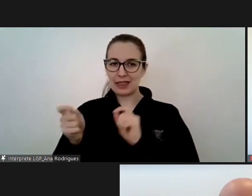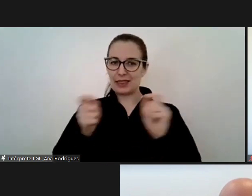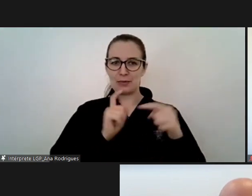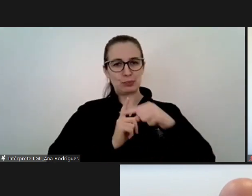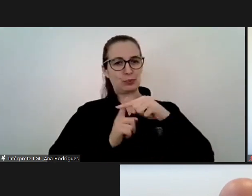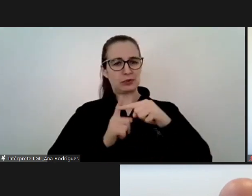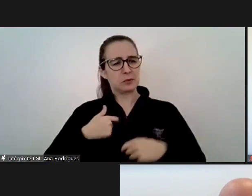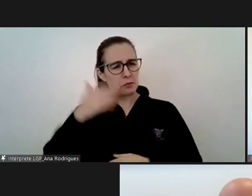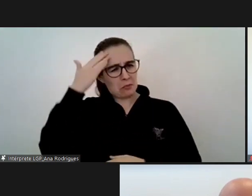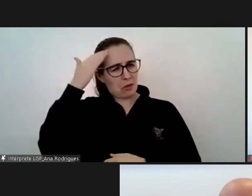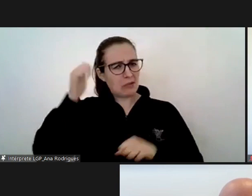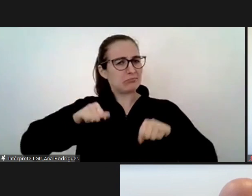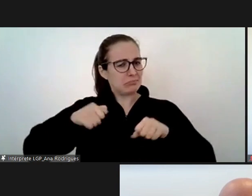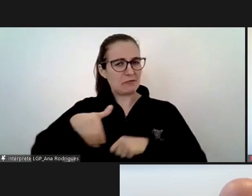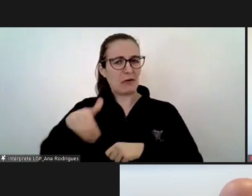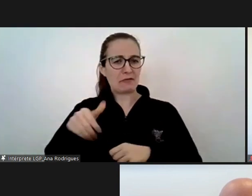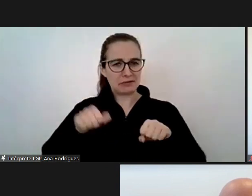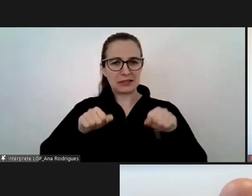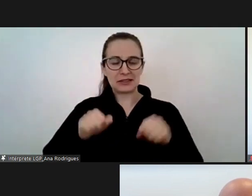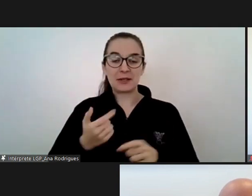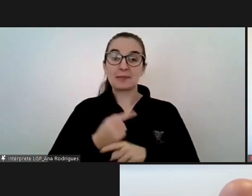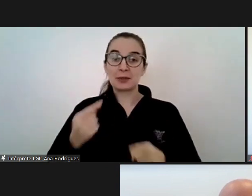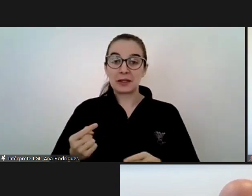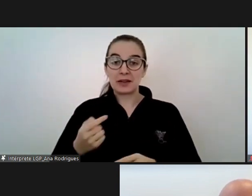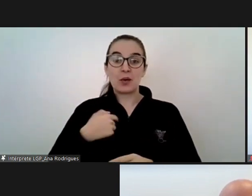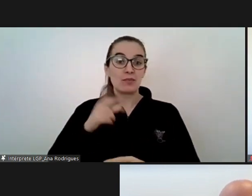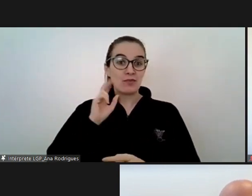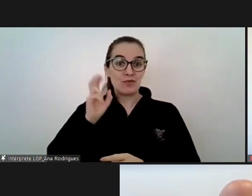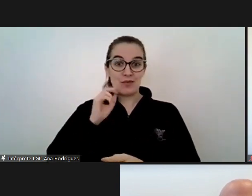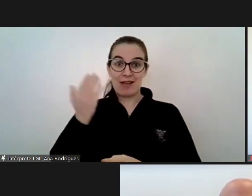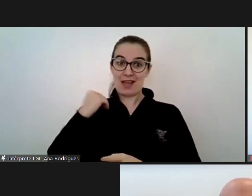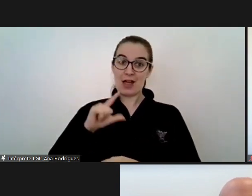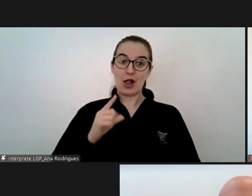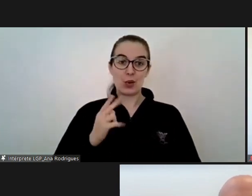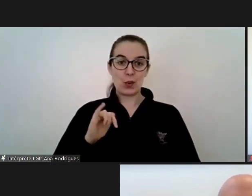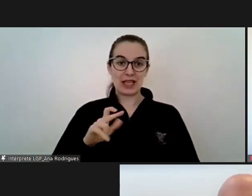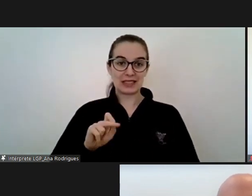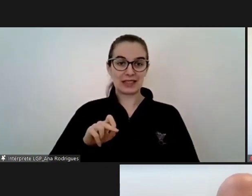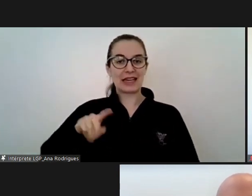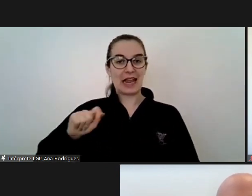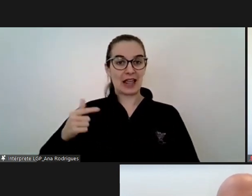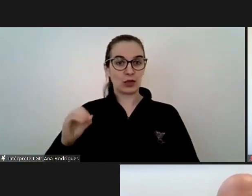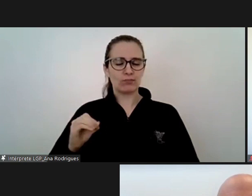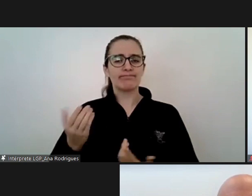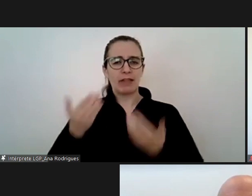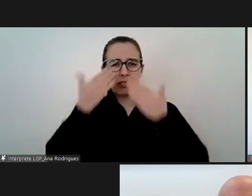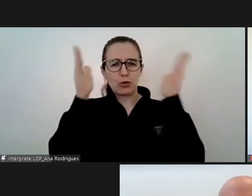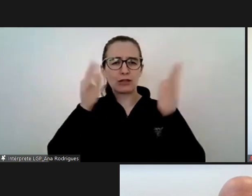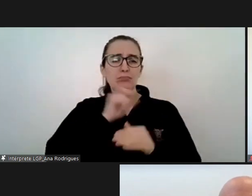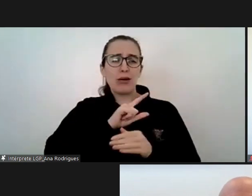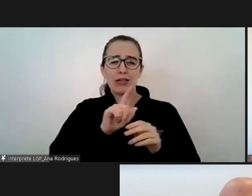nossa expectativa, porque, efetivamente, de acordo com as palavras da Luísa Neto, a democracia diz de muitos